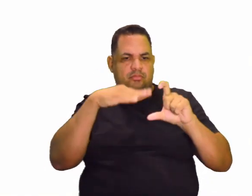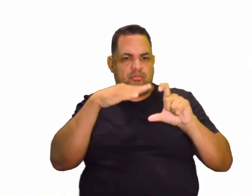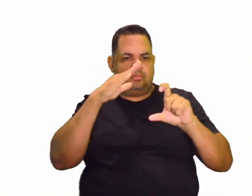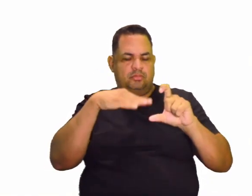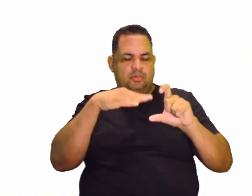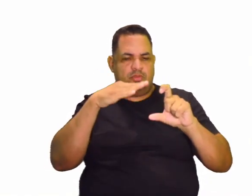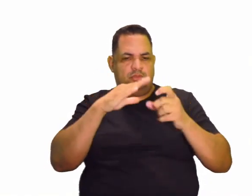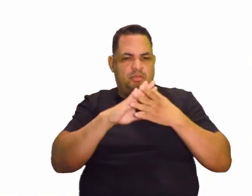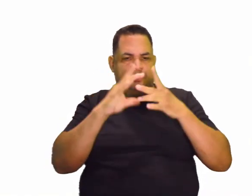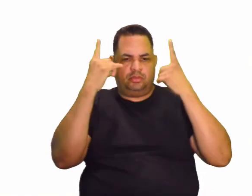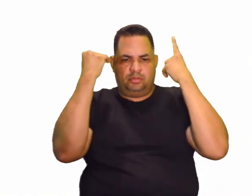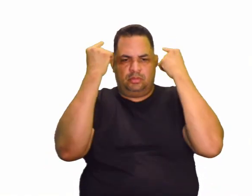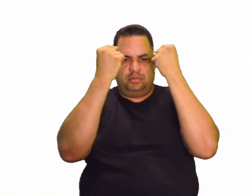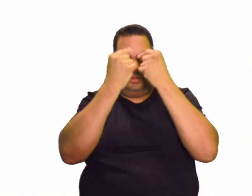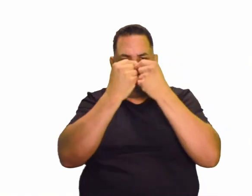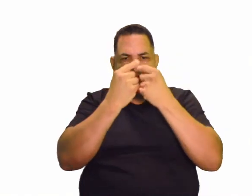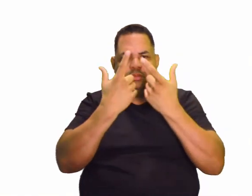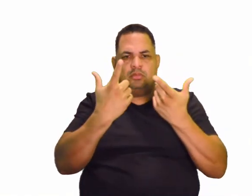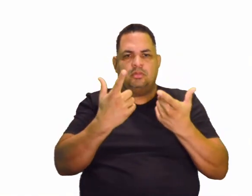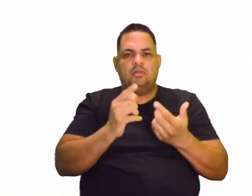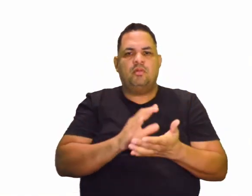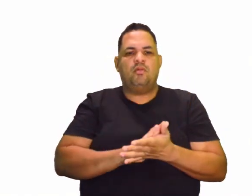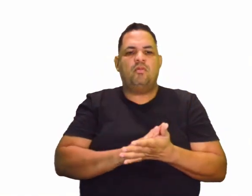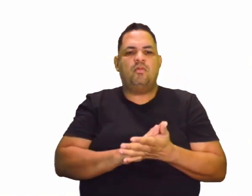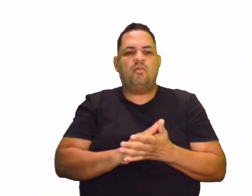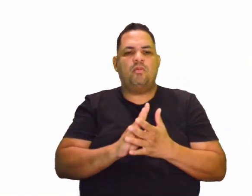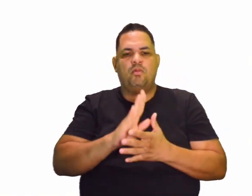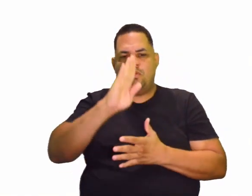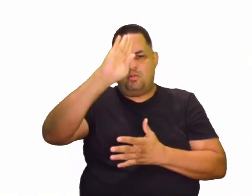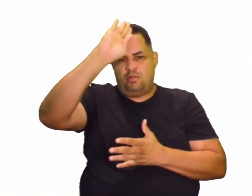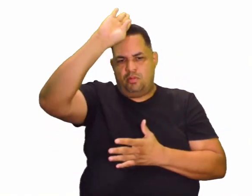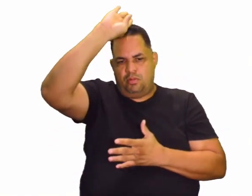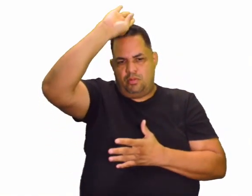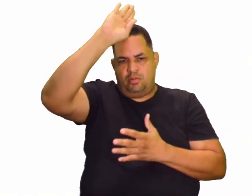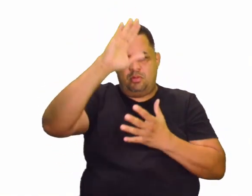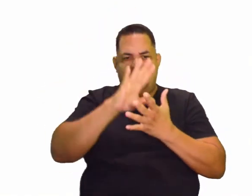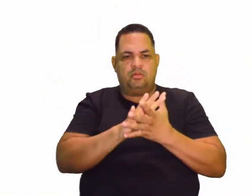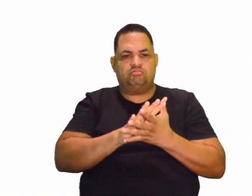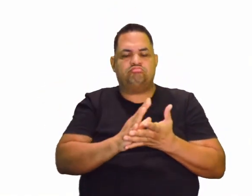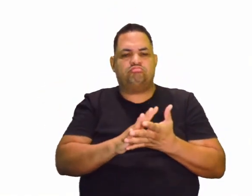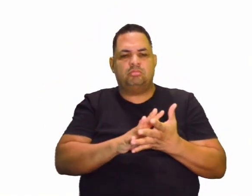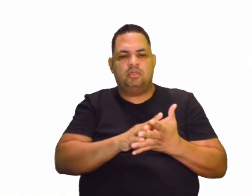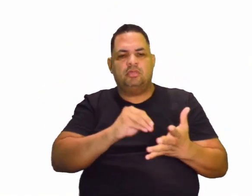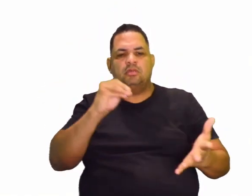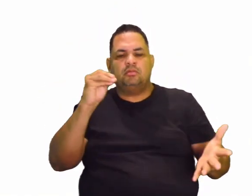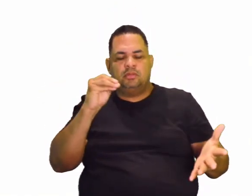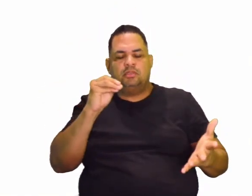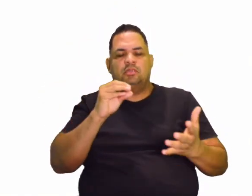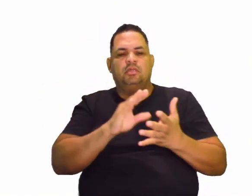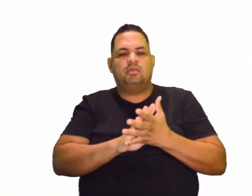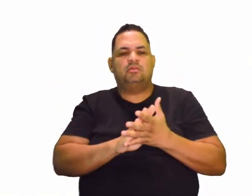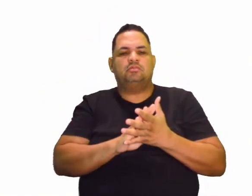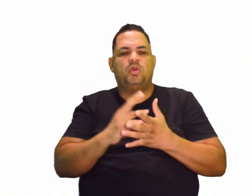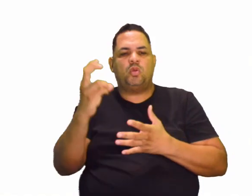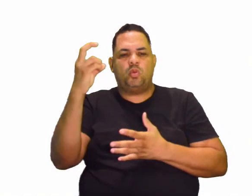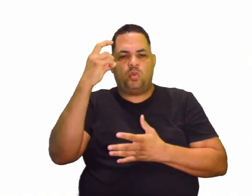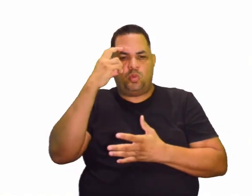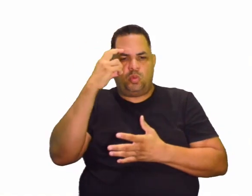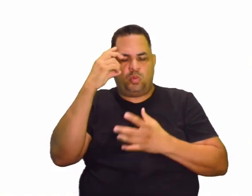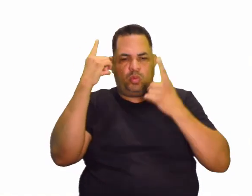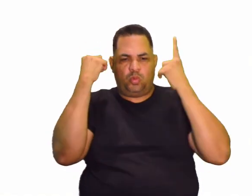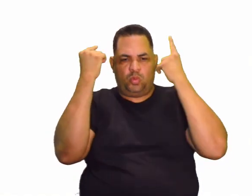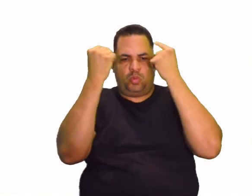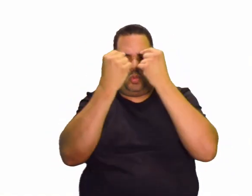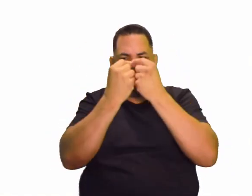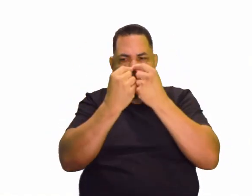grega. Então, os romanos se apropriavam muito da cultura, da mitologia grega, e